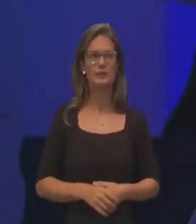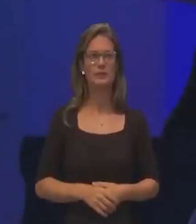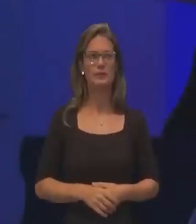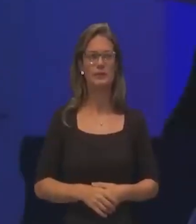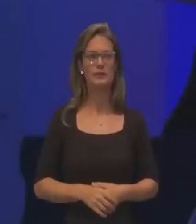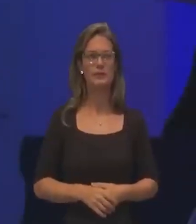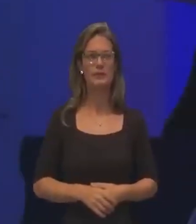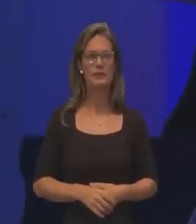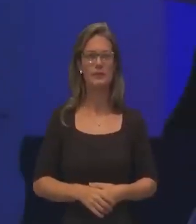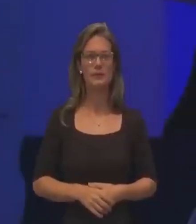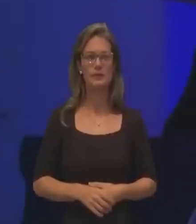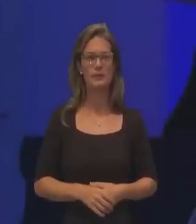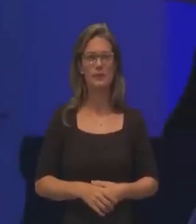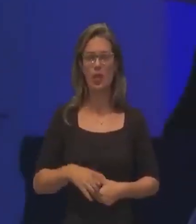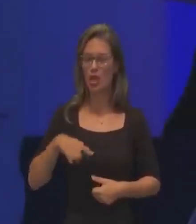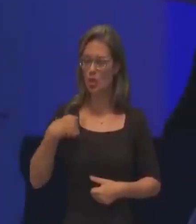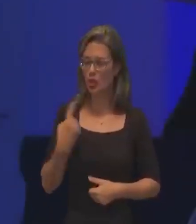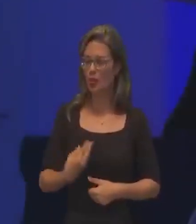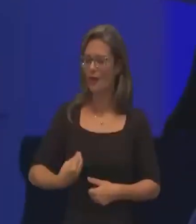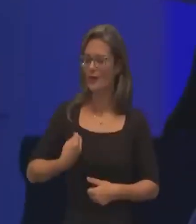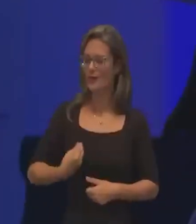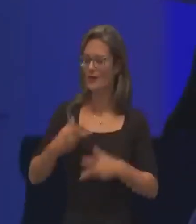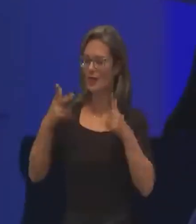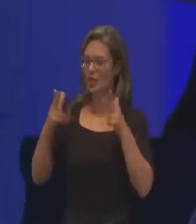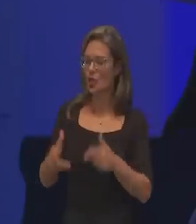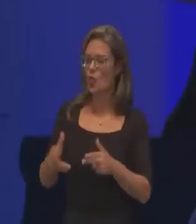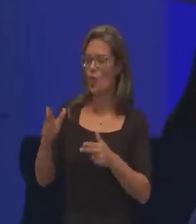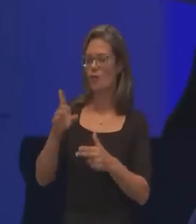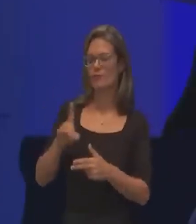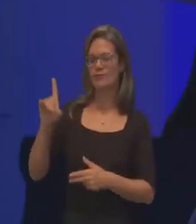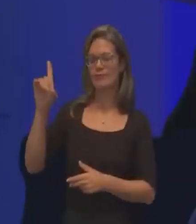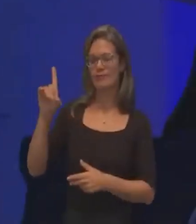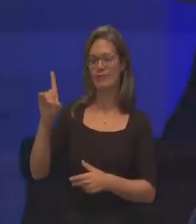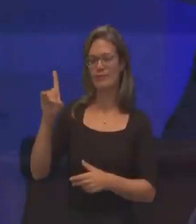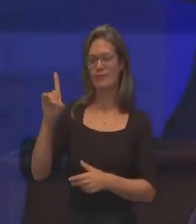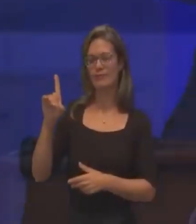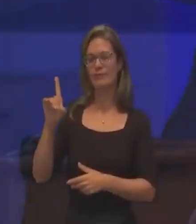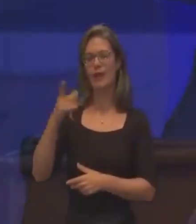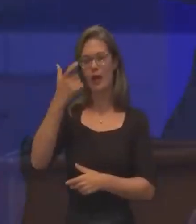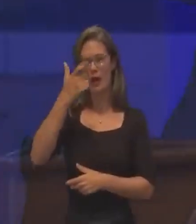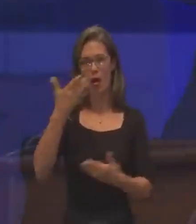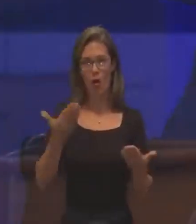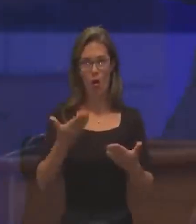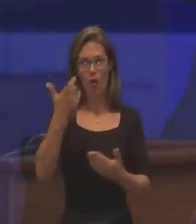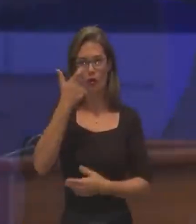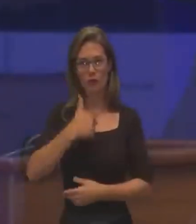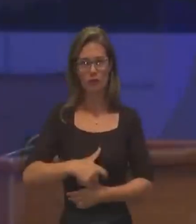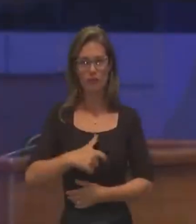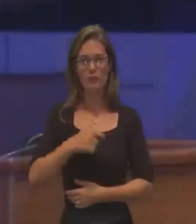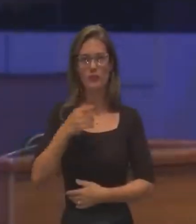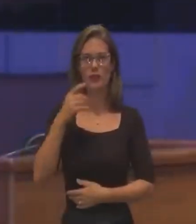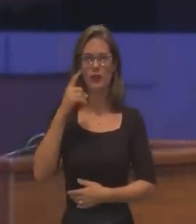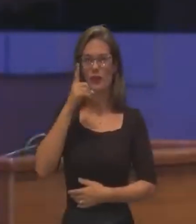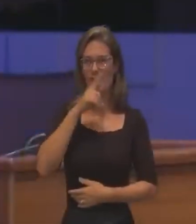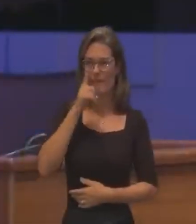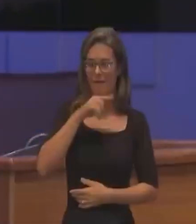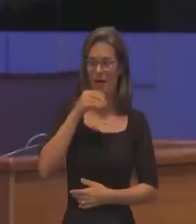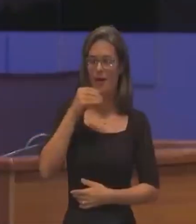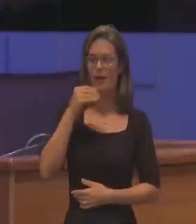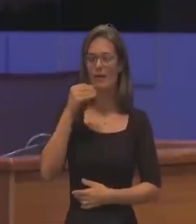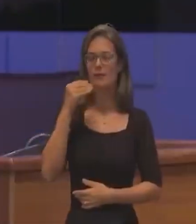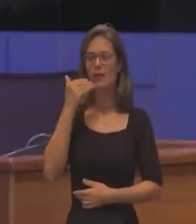E seremos como Ele é. Temos as nossas imperfeições, temos as nossas falhas. O problema é quando nós